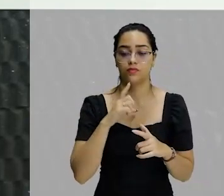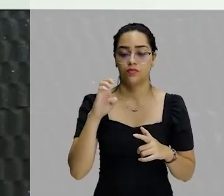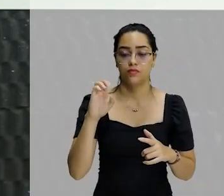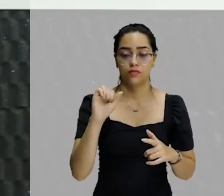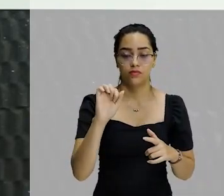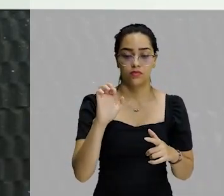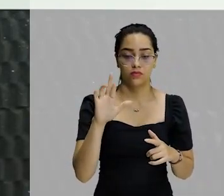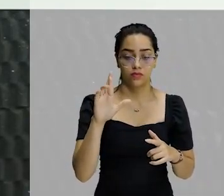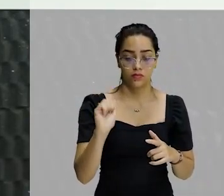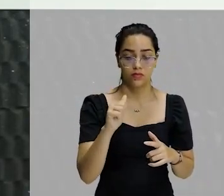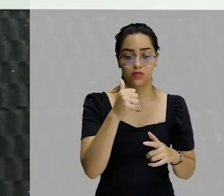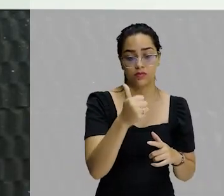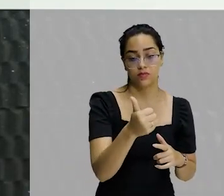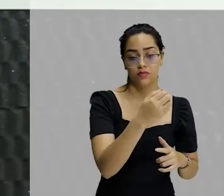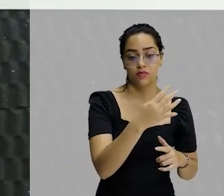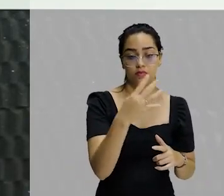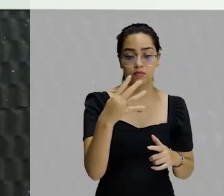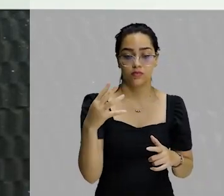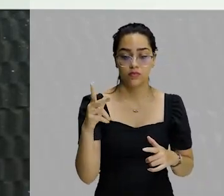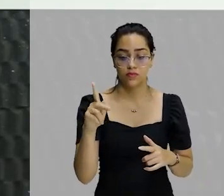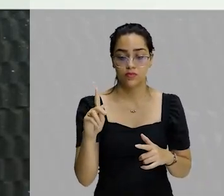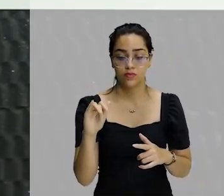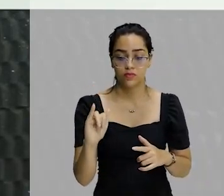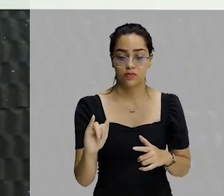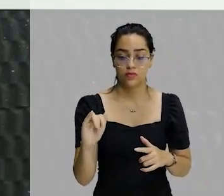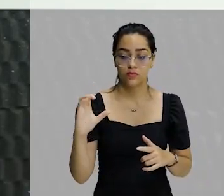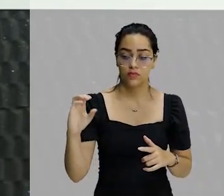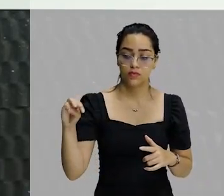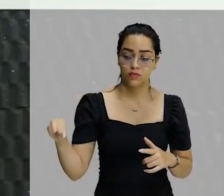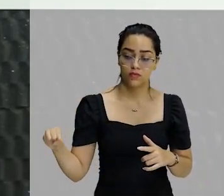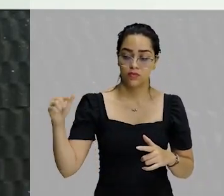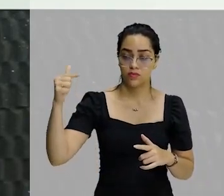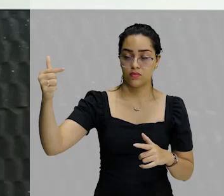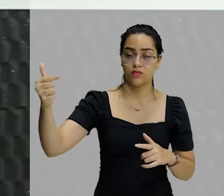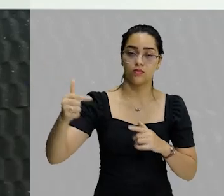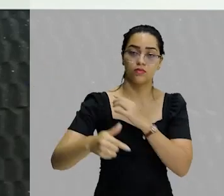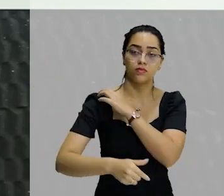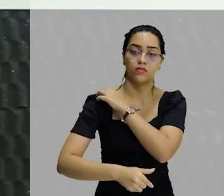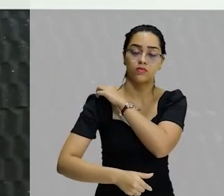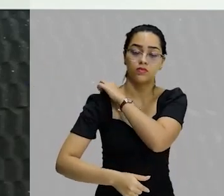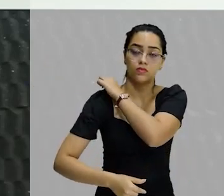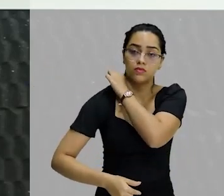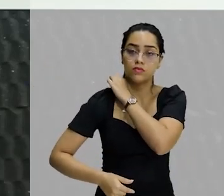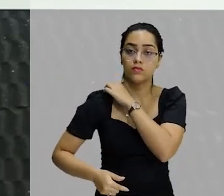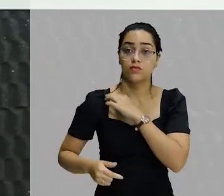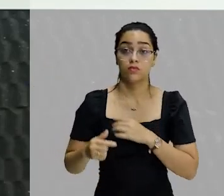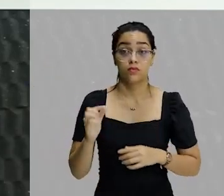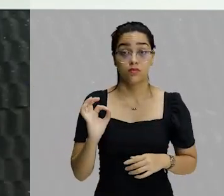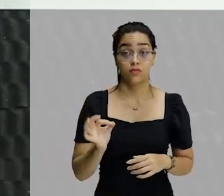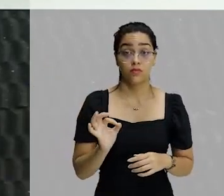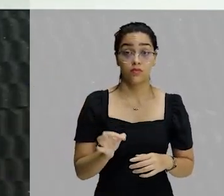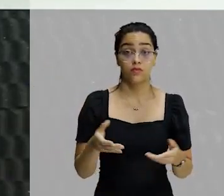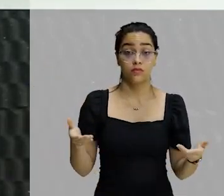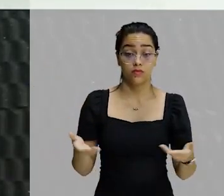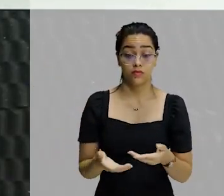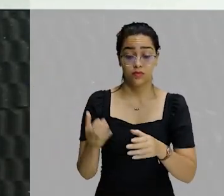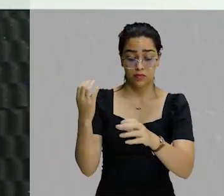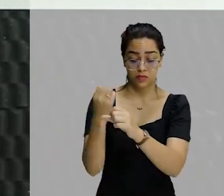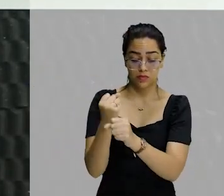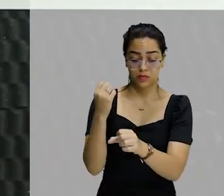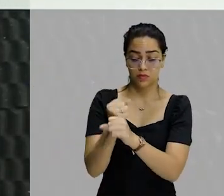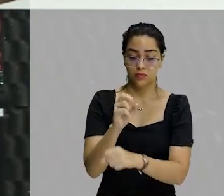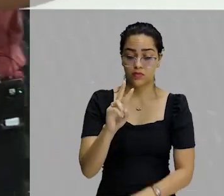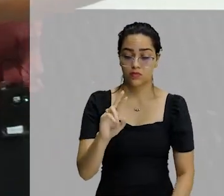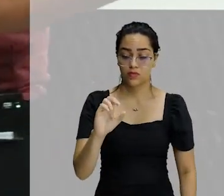esfera, 144 π centímetros quadrados, certinho? E aí, agora vamos calcular